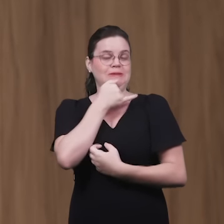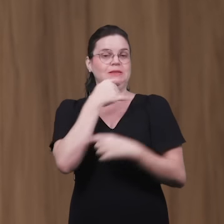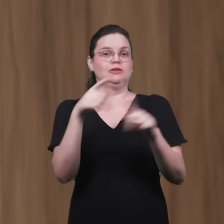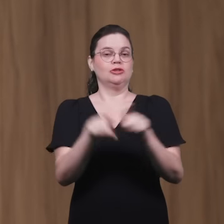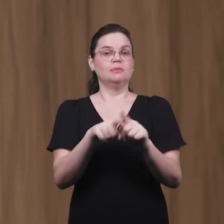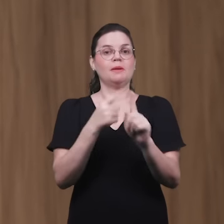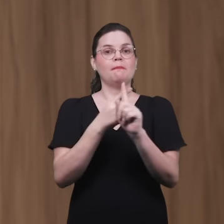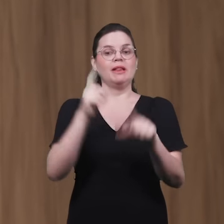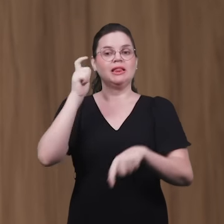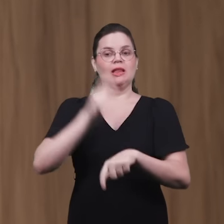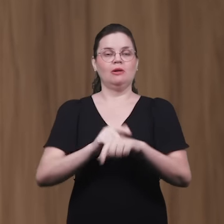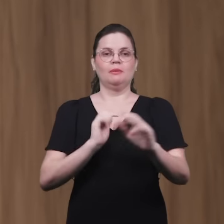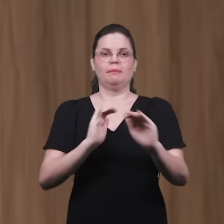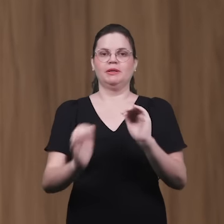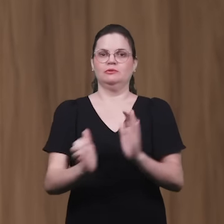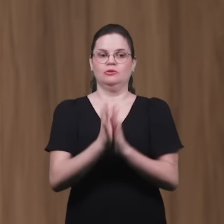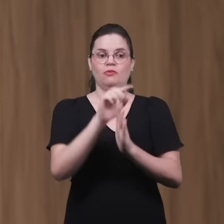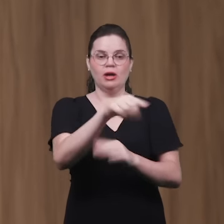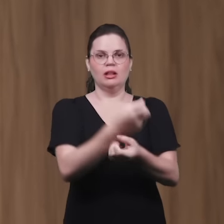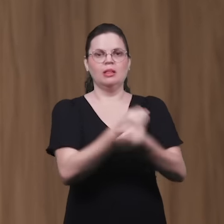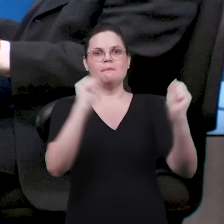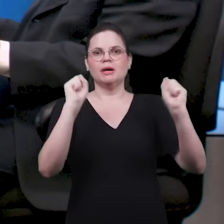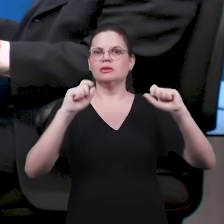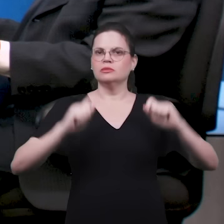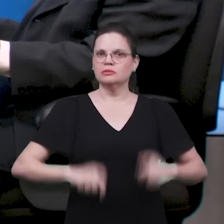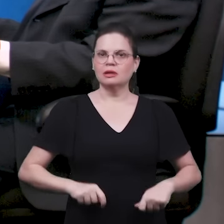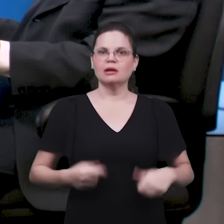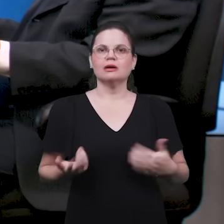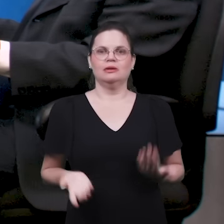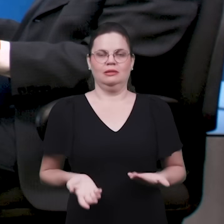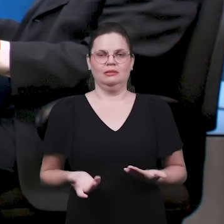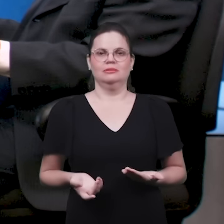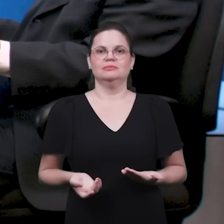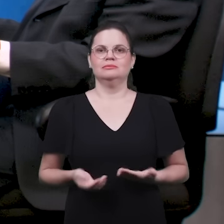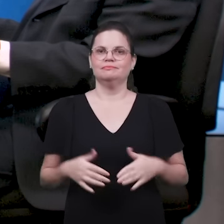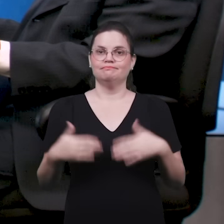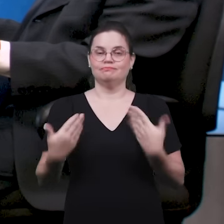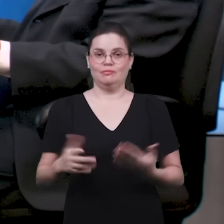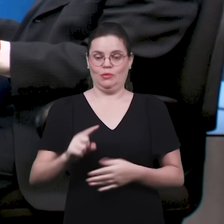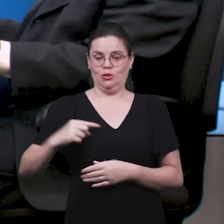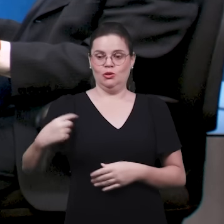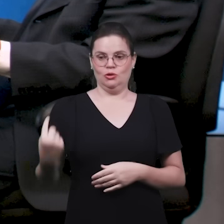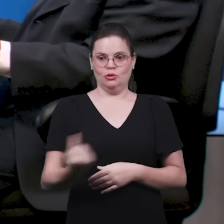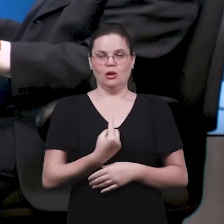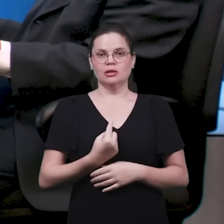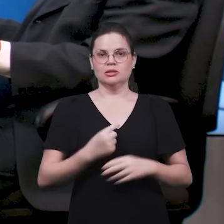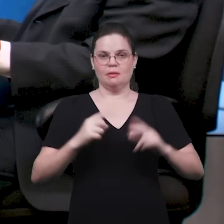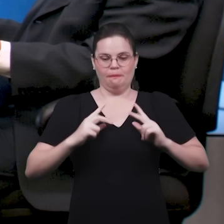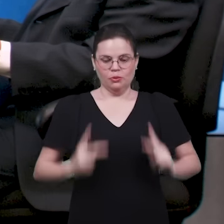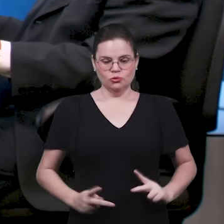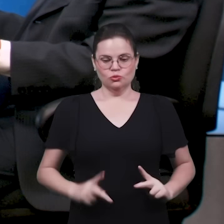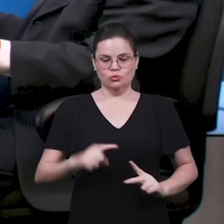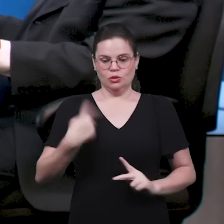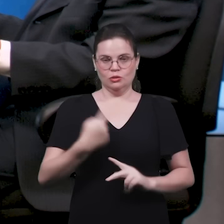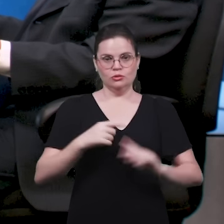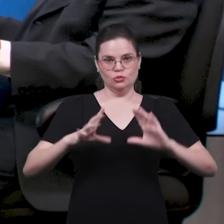louvor, são libertos. Então, a postura, portanto, do instrumentista e dos que cantam louvores